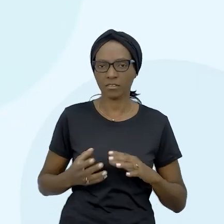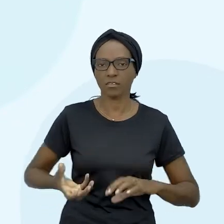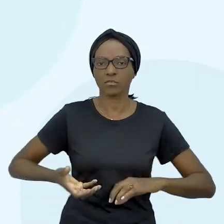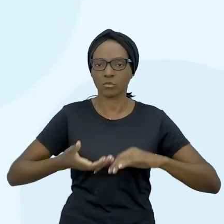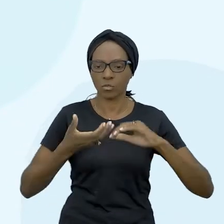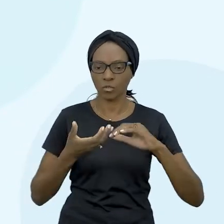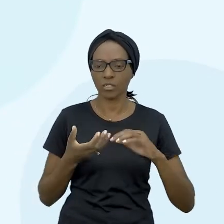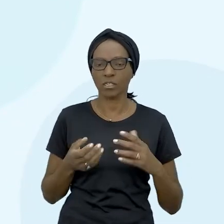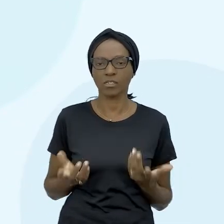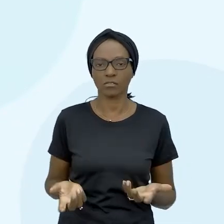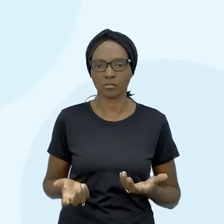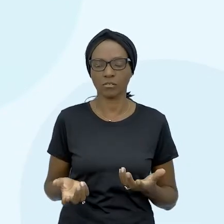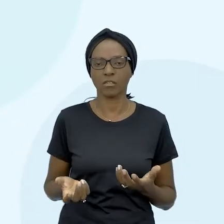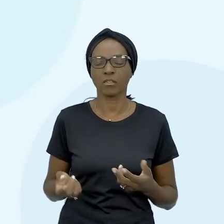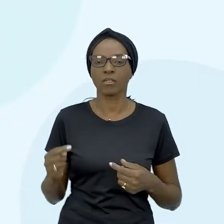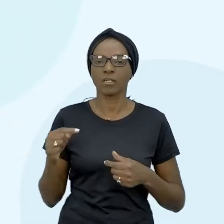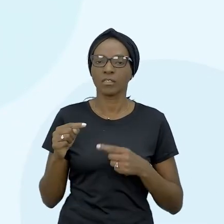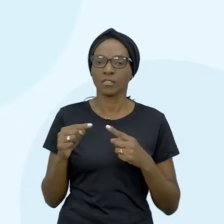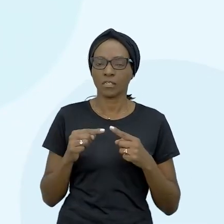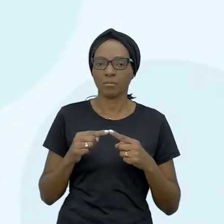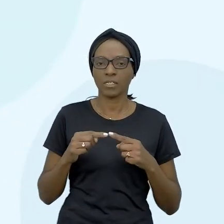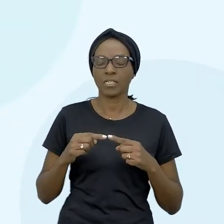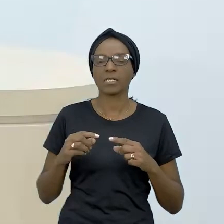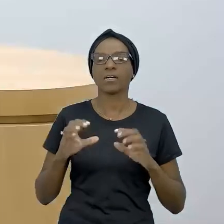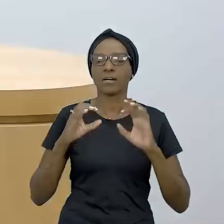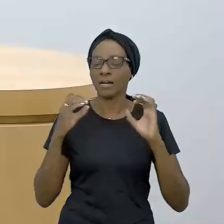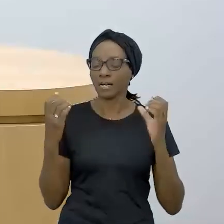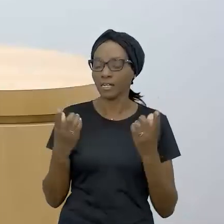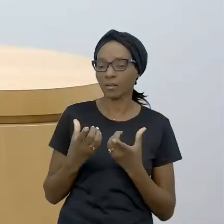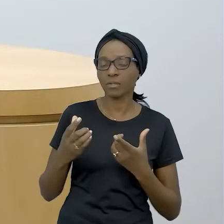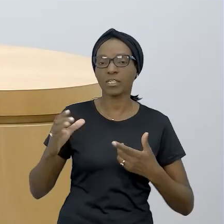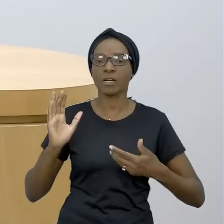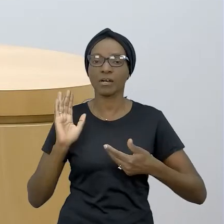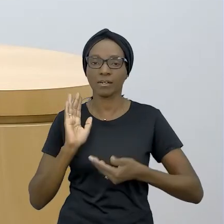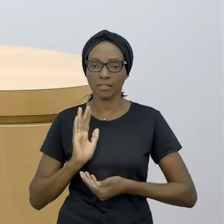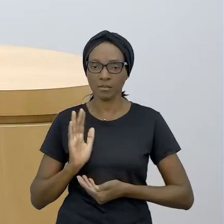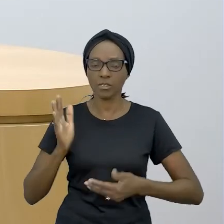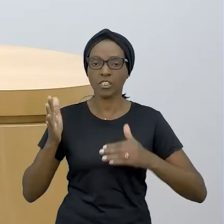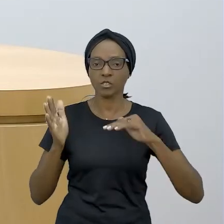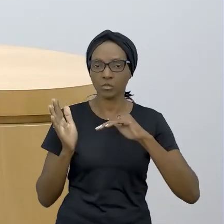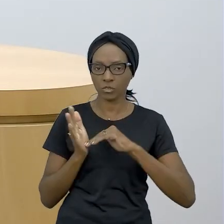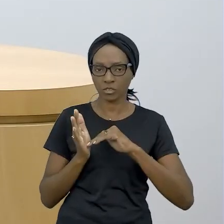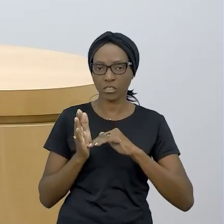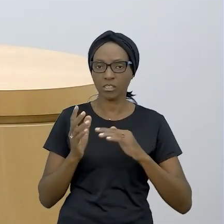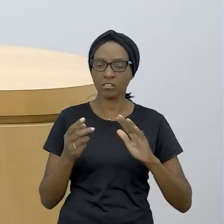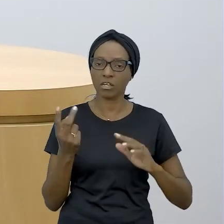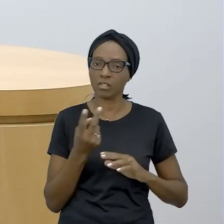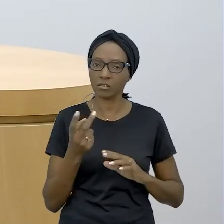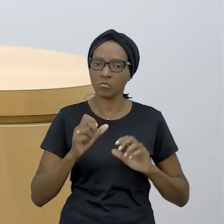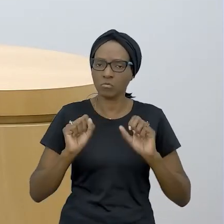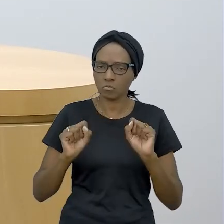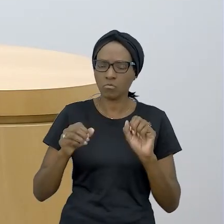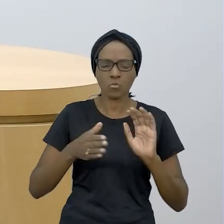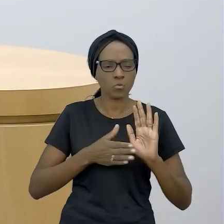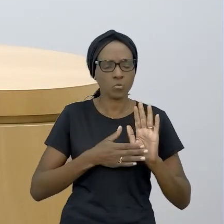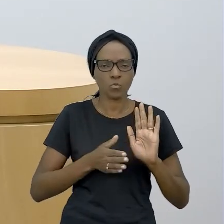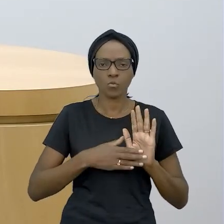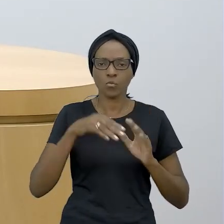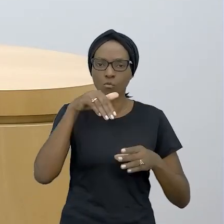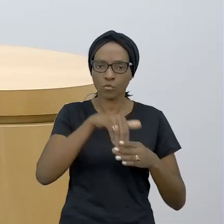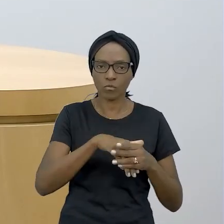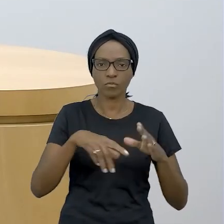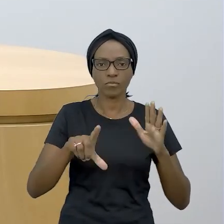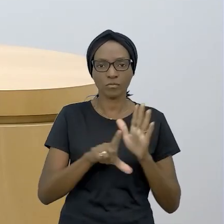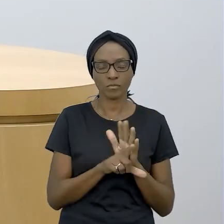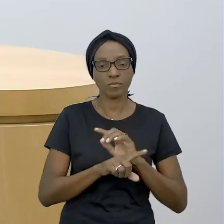casas parlamentares, que são a Câmara dos Deputados e o Senado, podem muito bem propor, votar leis, mas em última